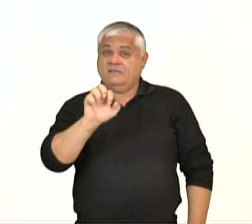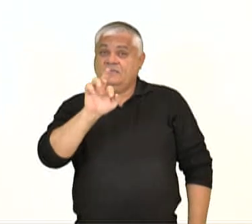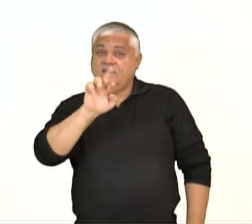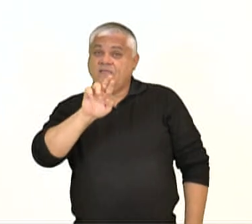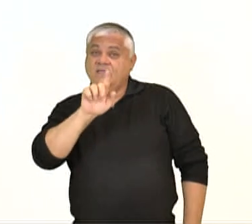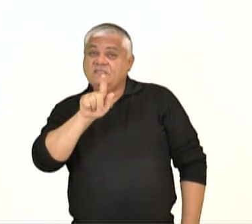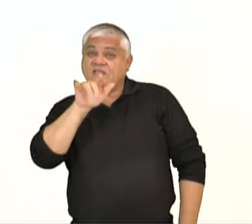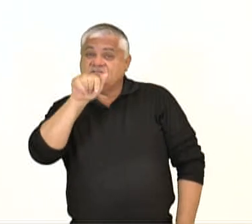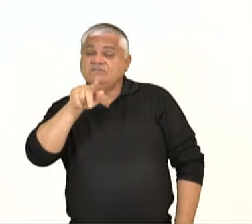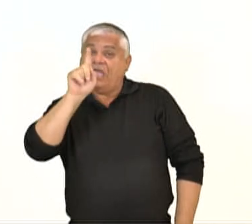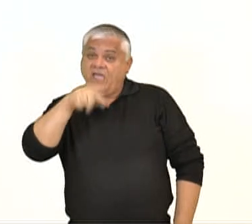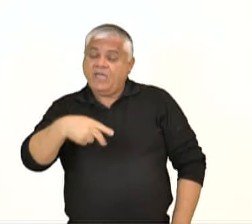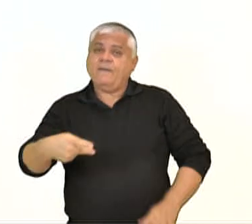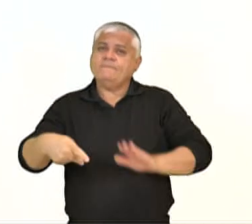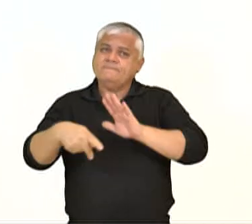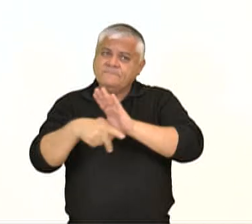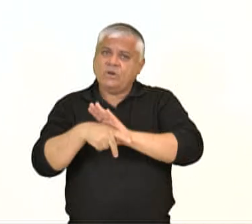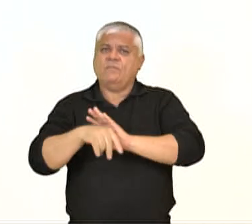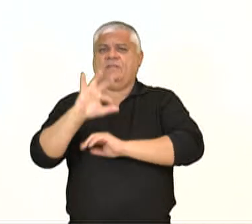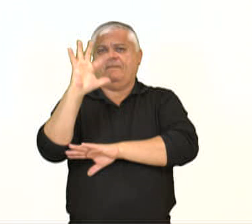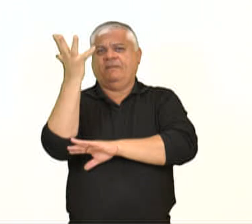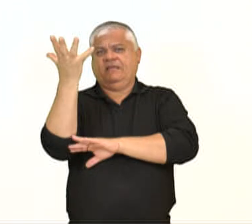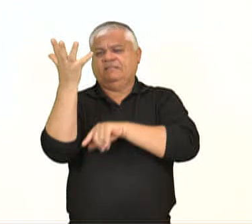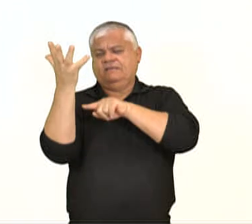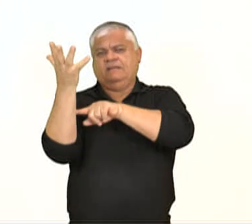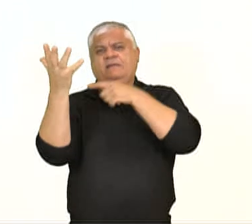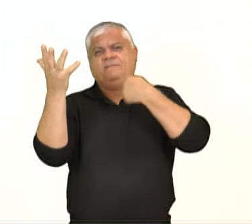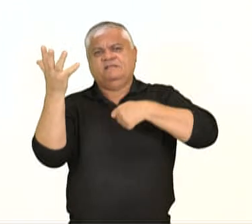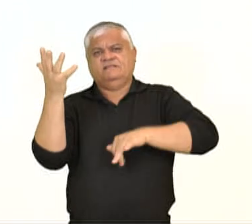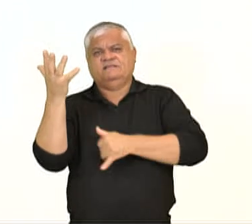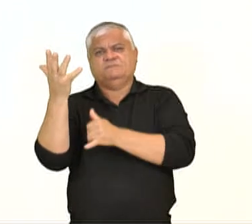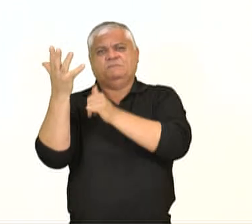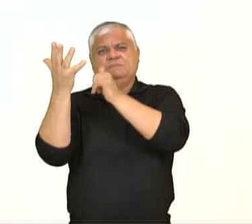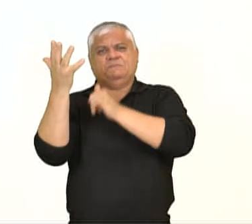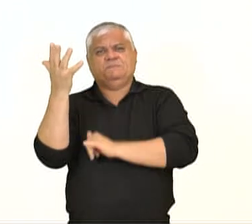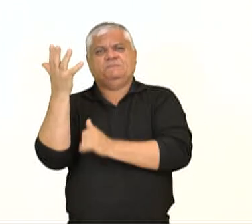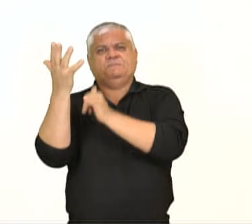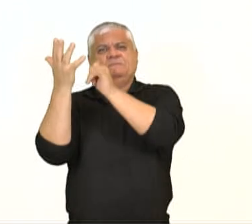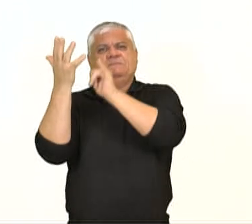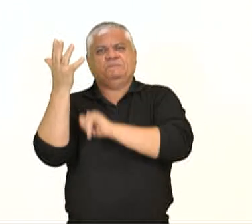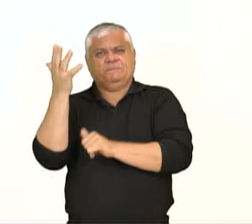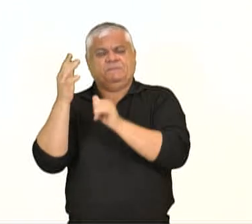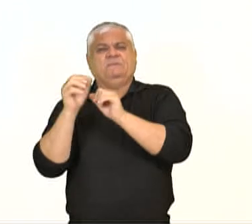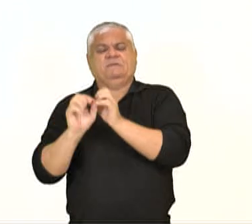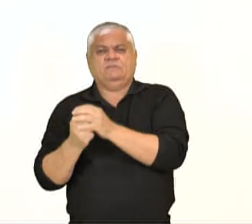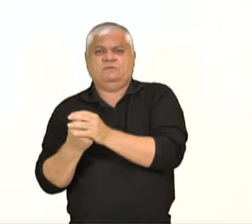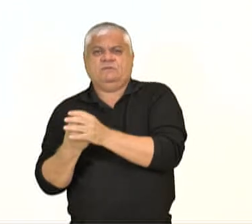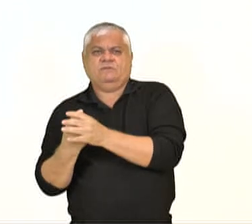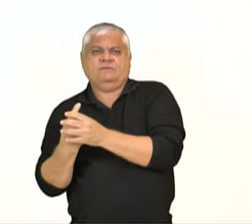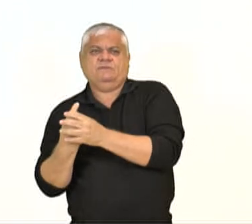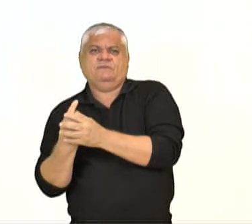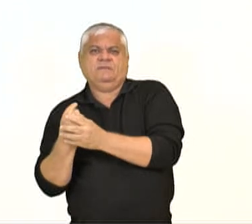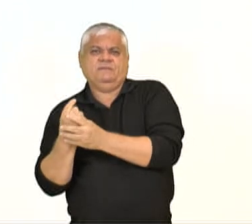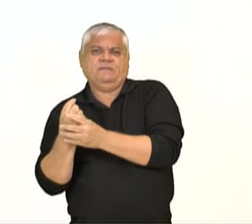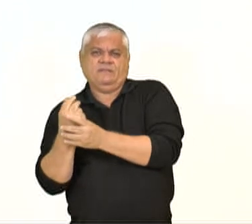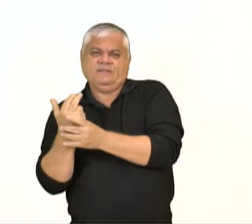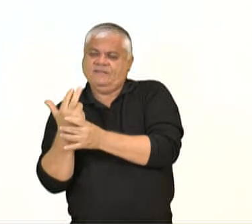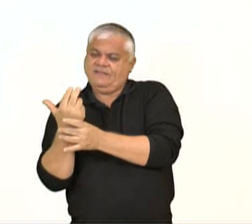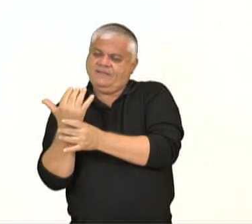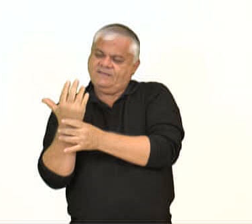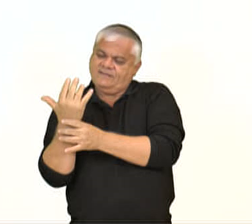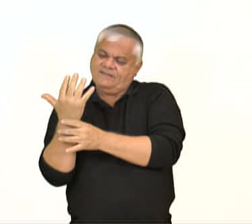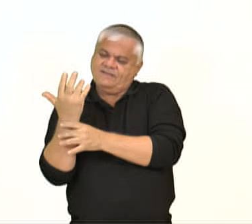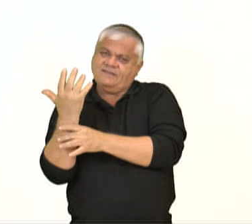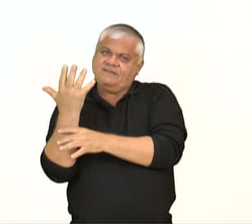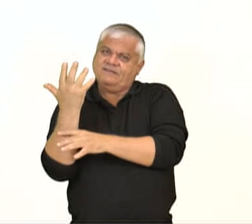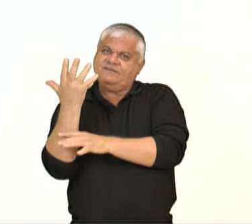as funções vitais da planta, incluindo o crescimento, certo? A fotossíntese, ela é utilizada